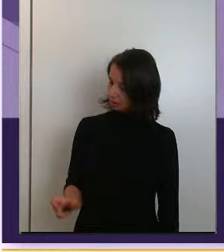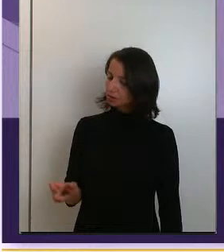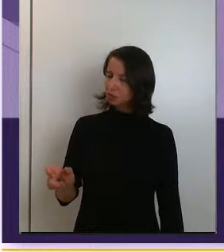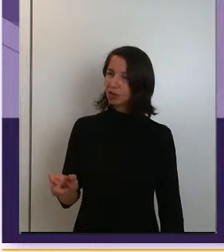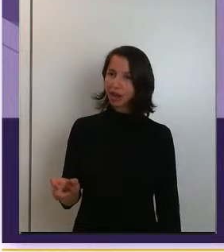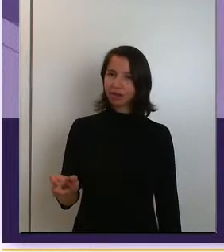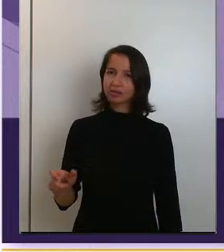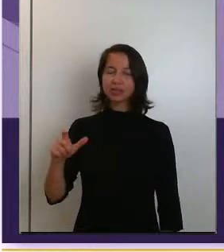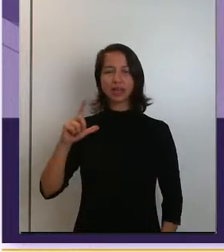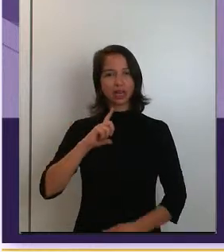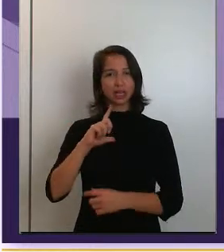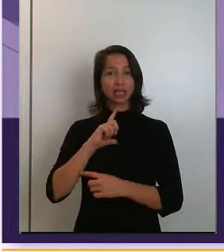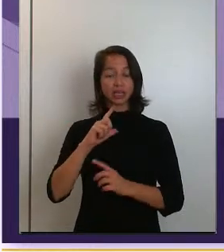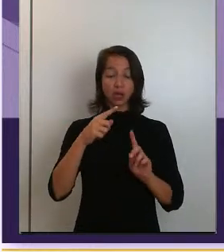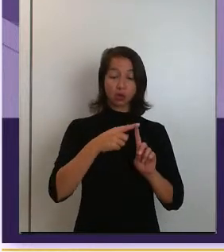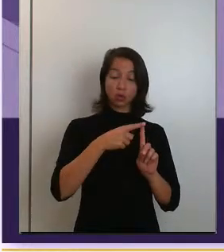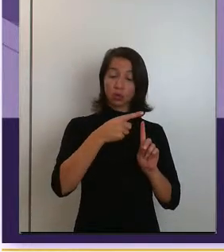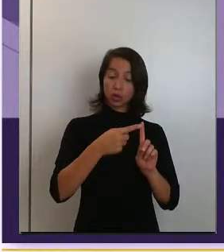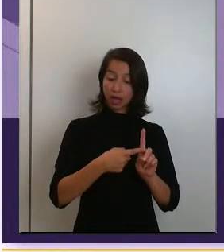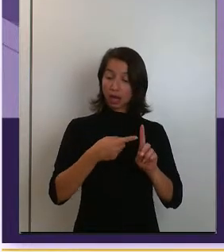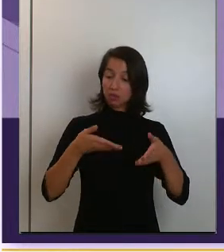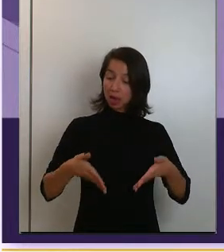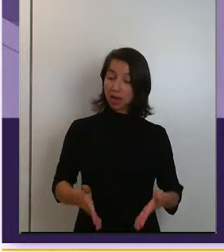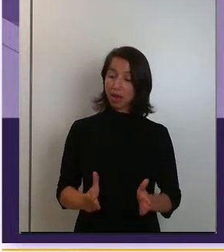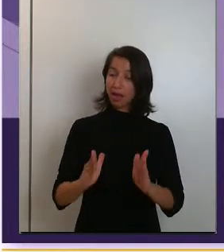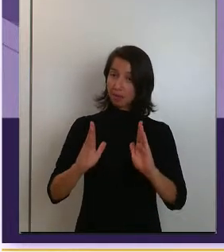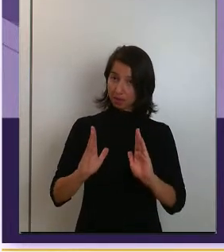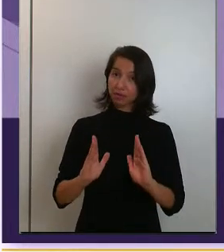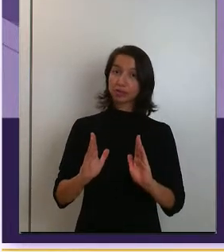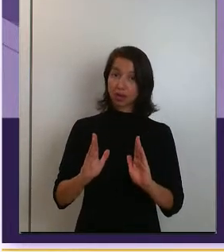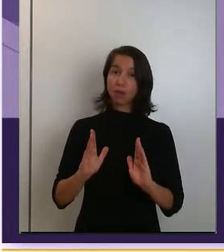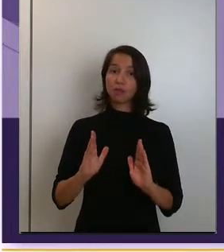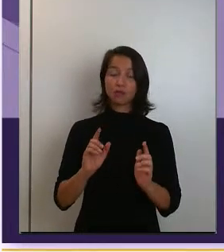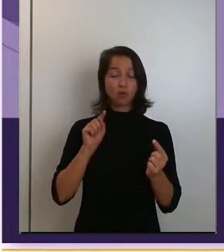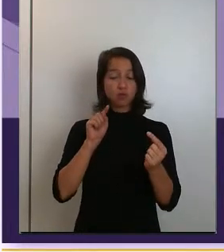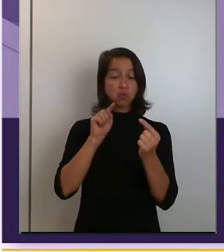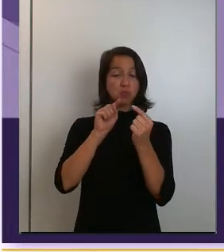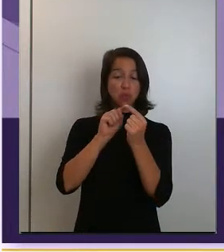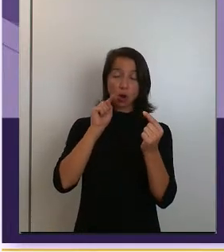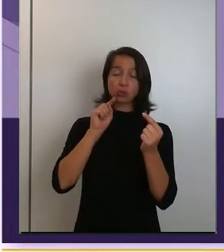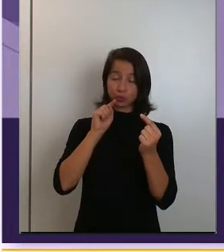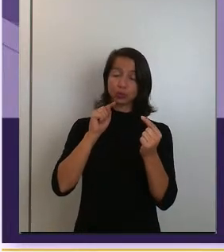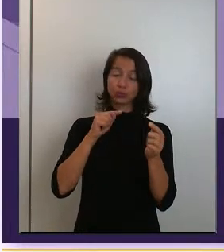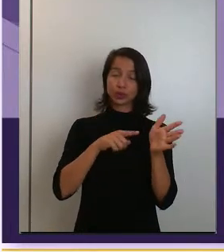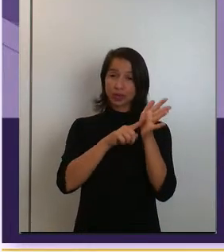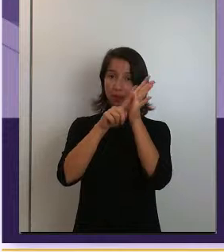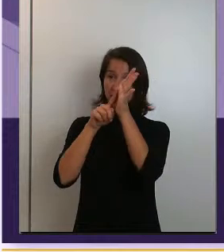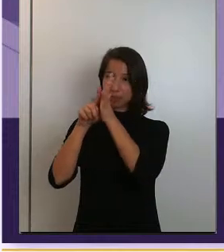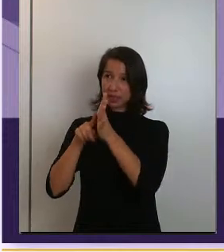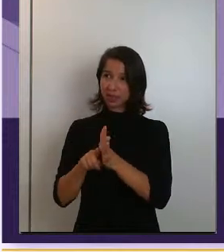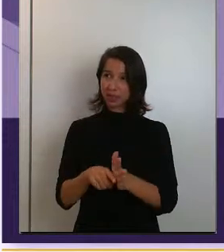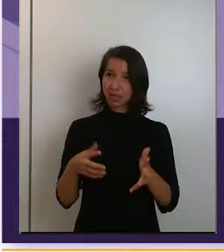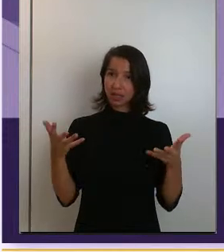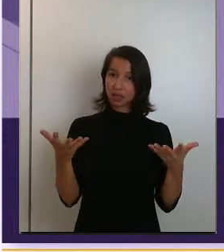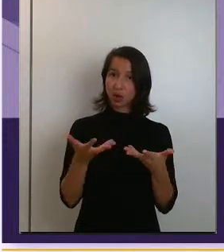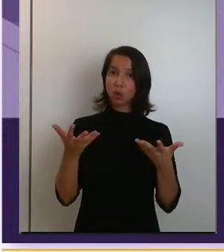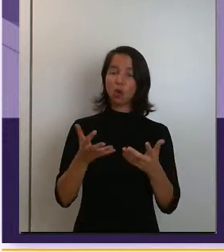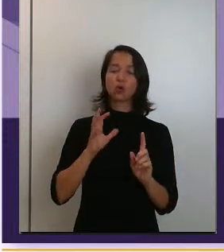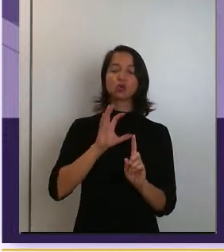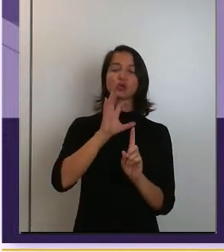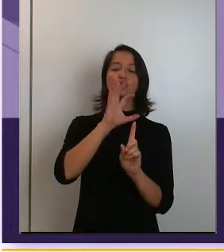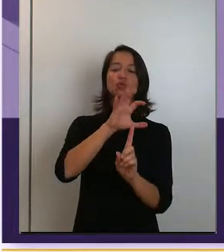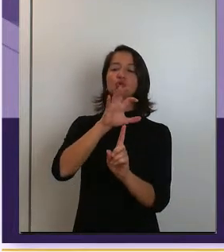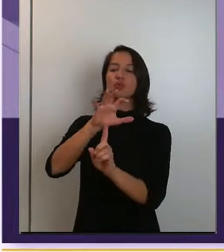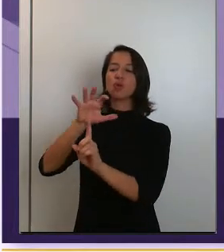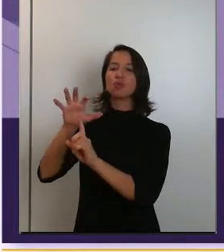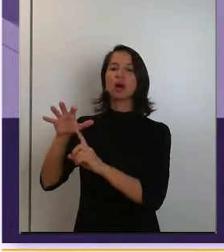de estudo e de análise durante essa minha pesquisa. Hoje eu estou aqui para conversar com vocês sobre o impacto do trabalho reprodutivo na